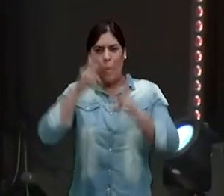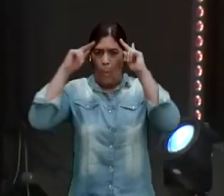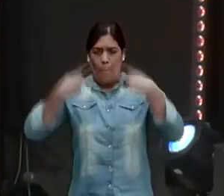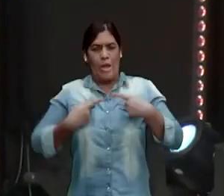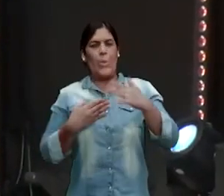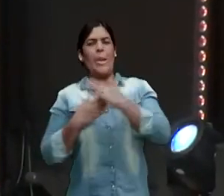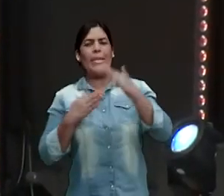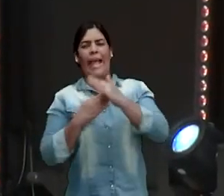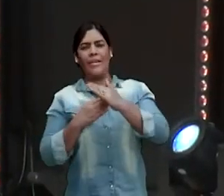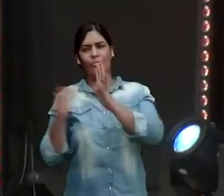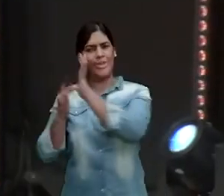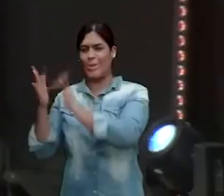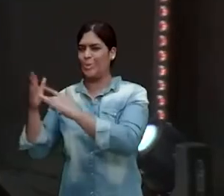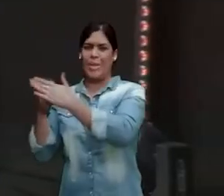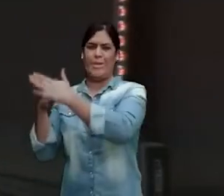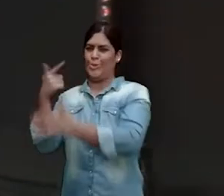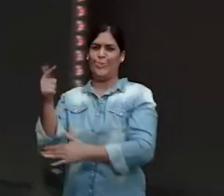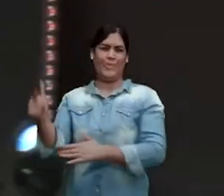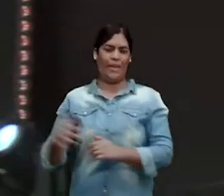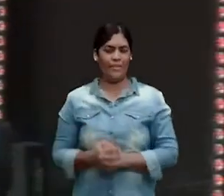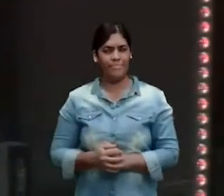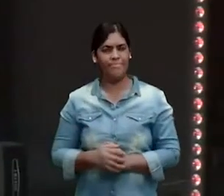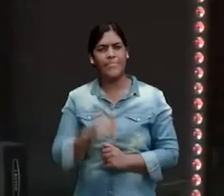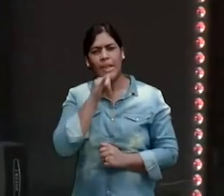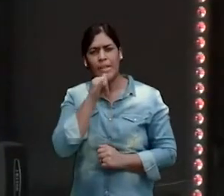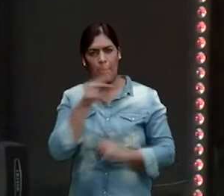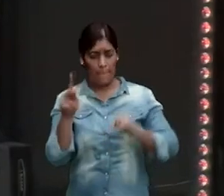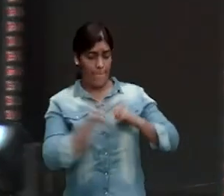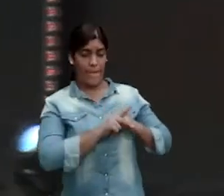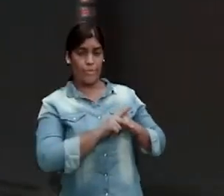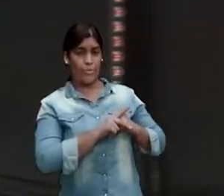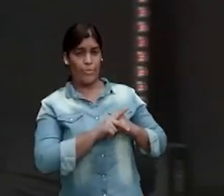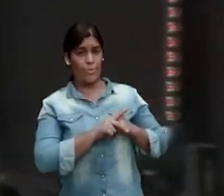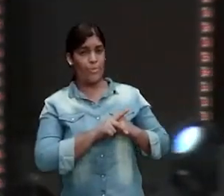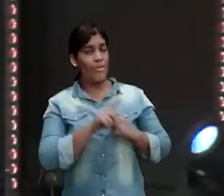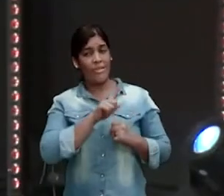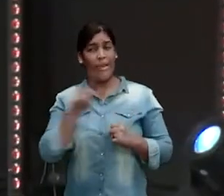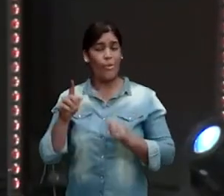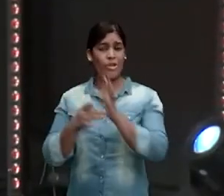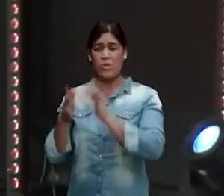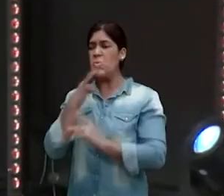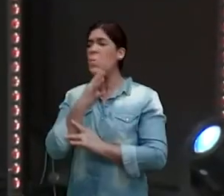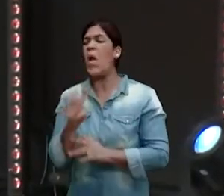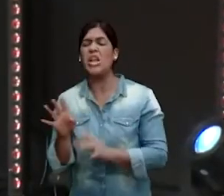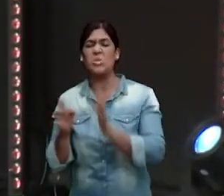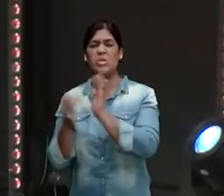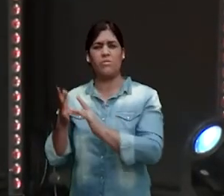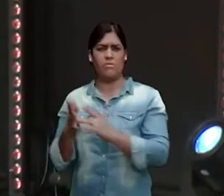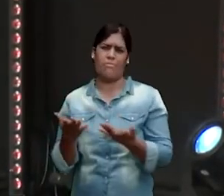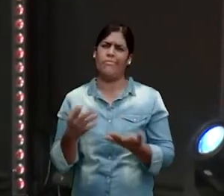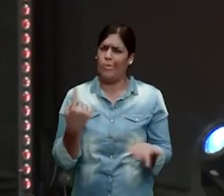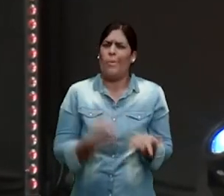humano não cabe Por exemplo quando Pedro negou Jesus gente vamos combinar Pedro foi sem